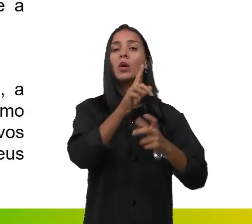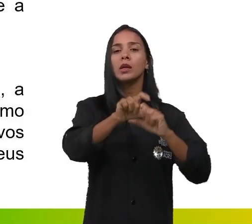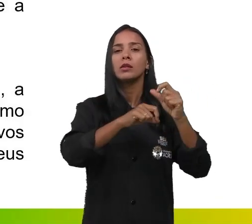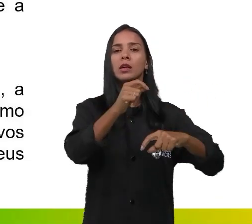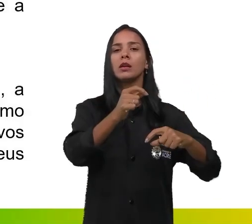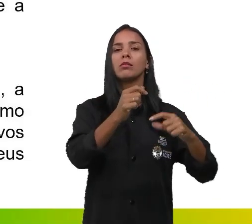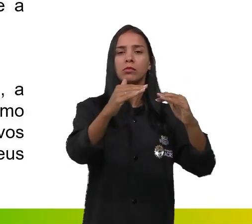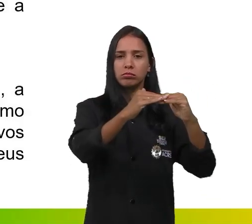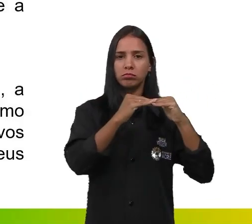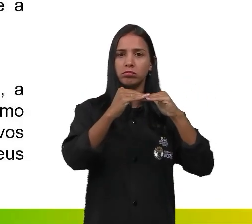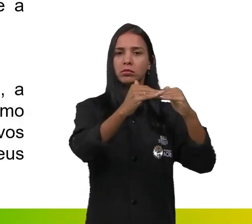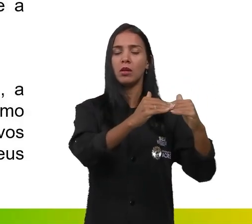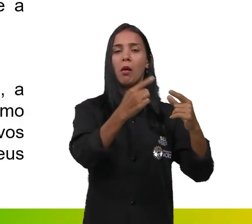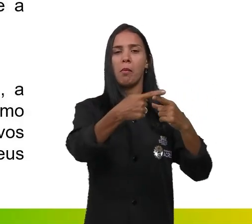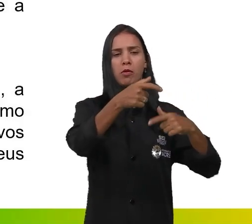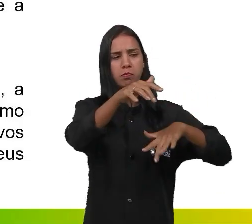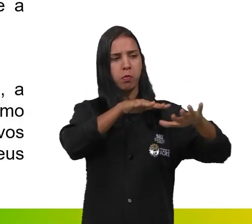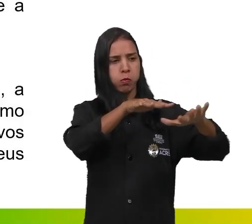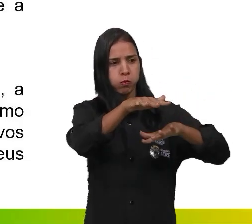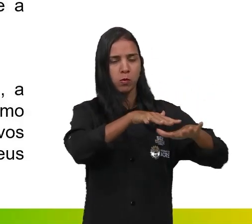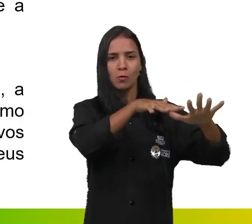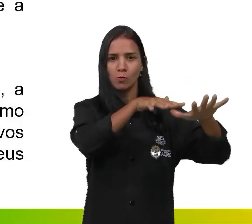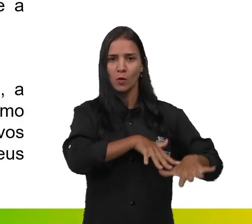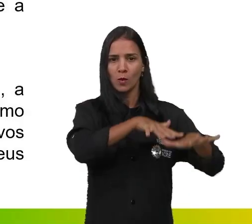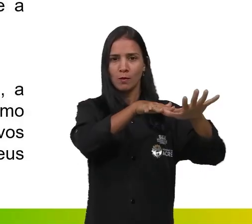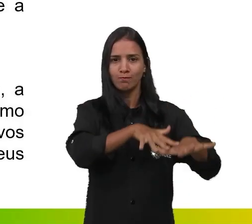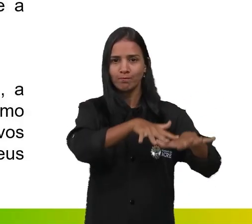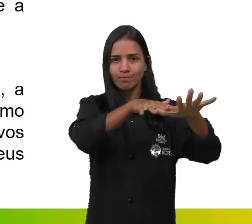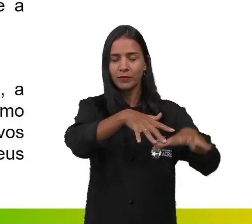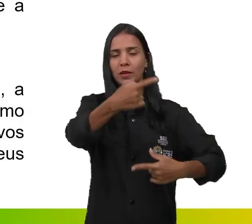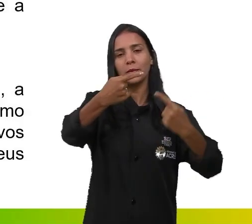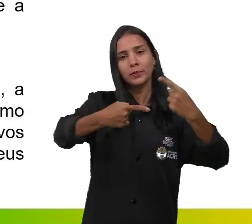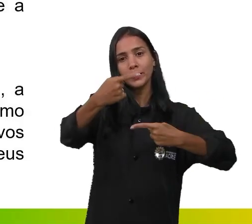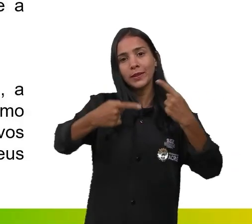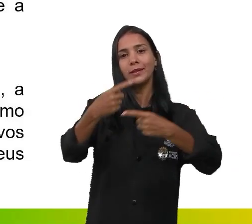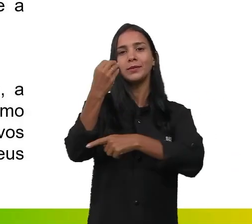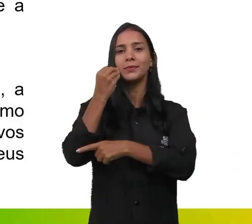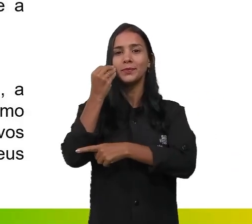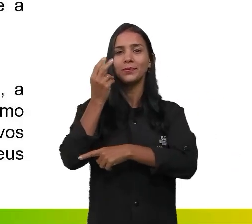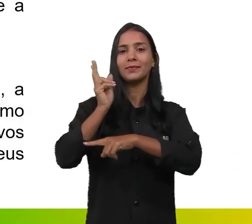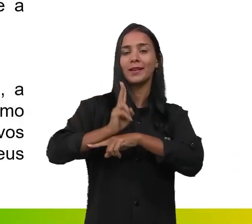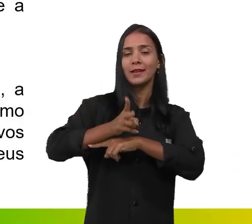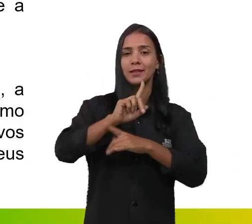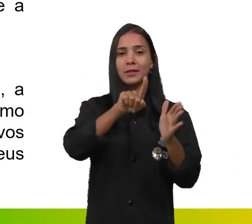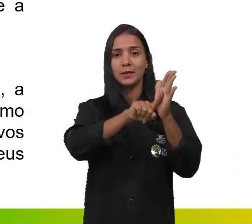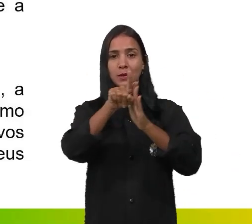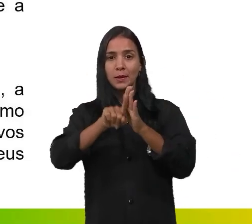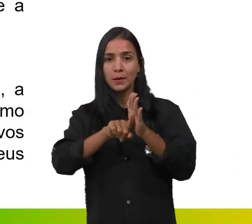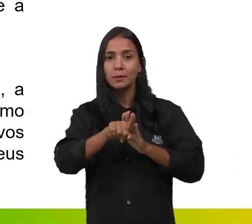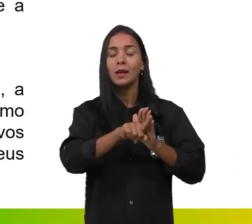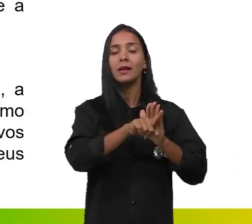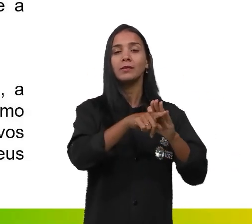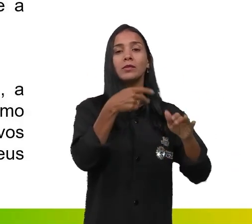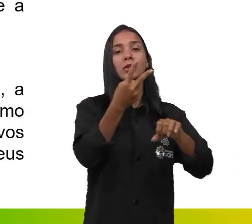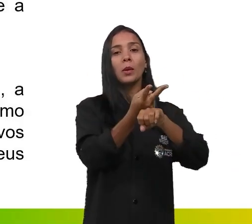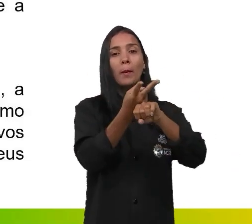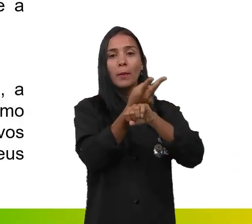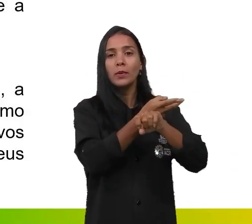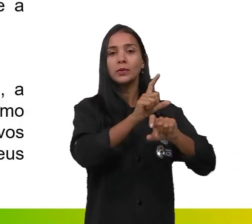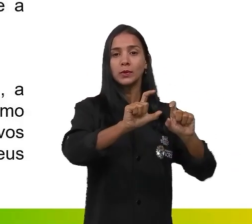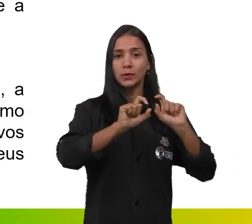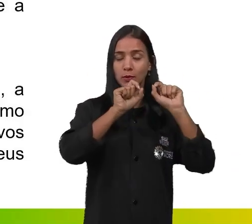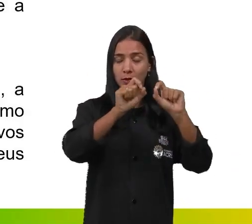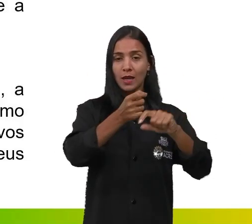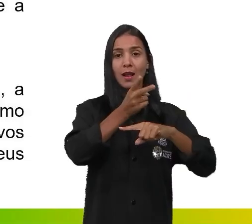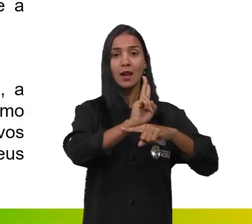associações e da militância política, busca a valorização da cultura de